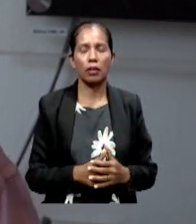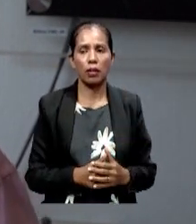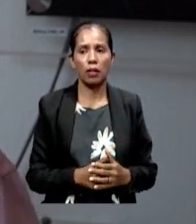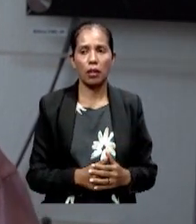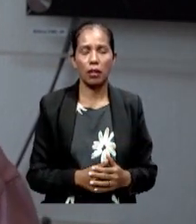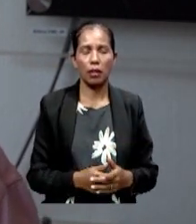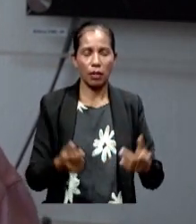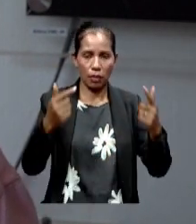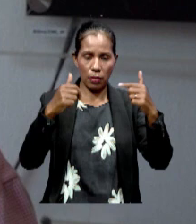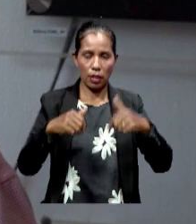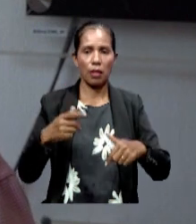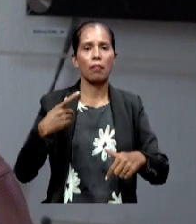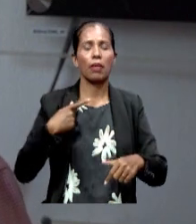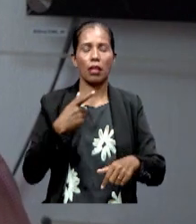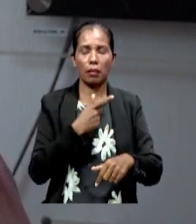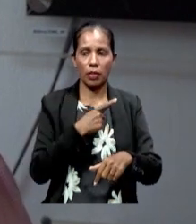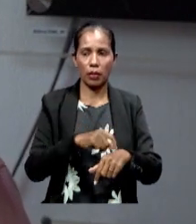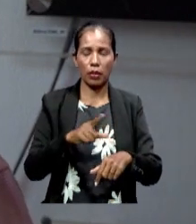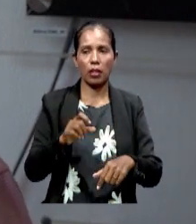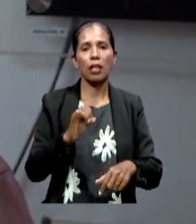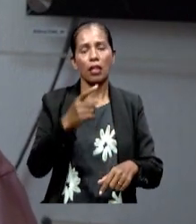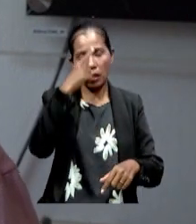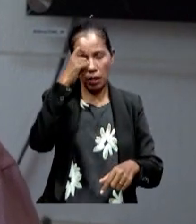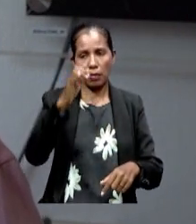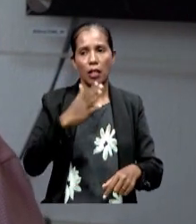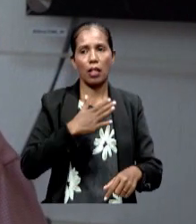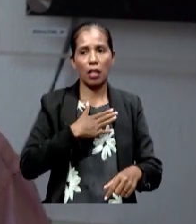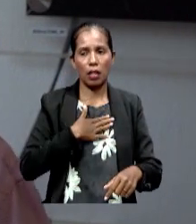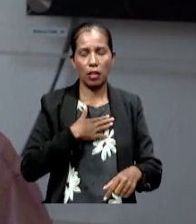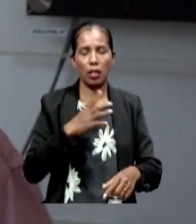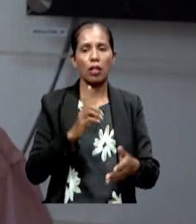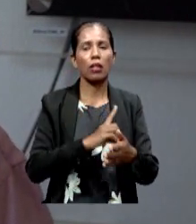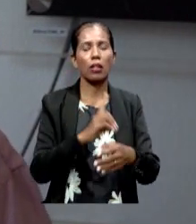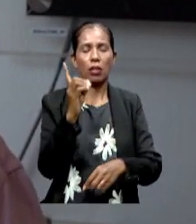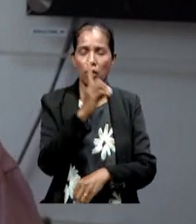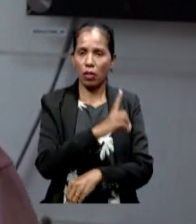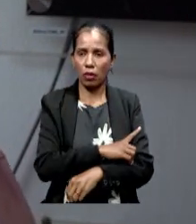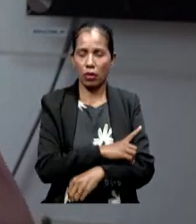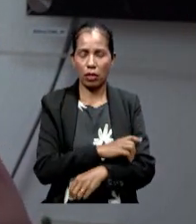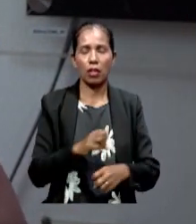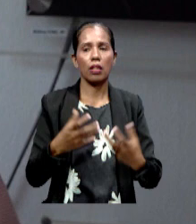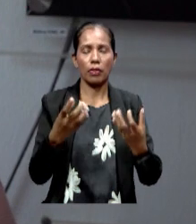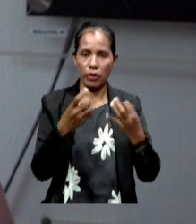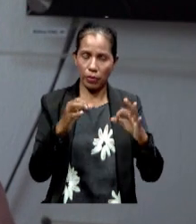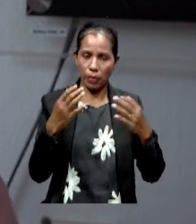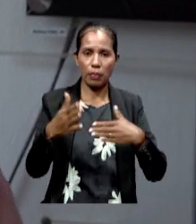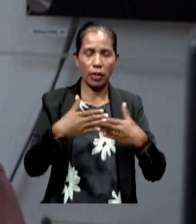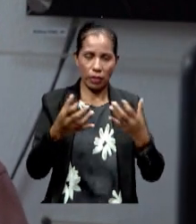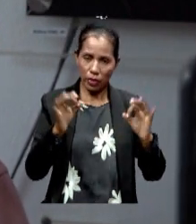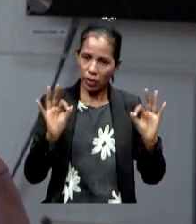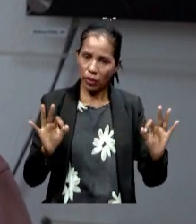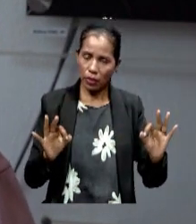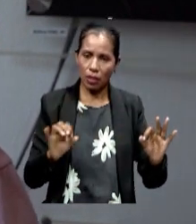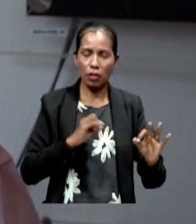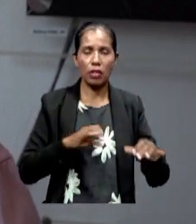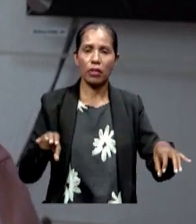mas é Parlamento, também há um mandato, sura de Laura Nona, Laura Hiratan termina, e há